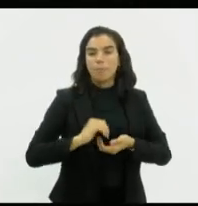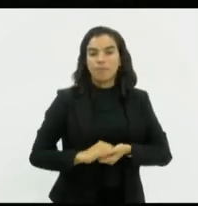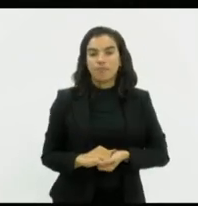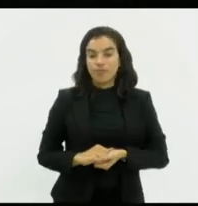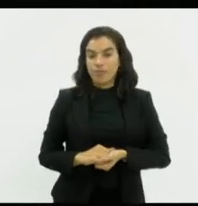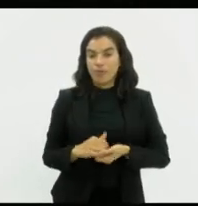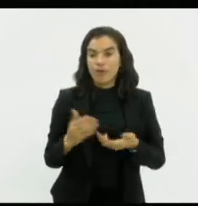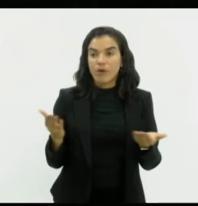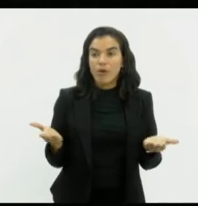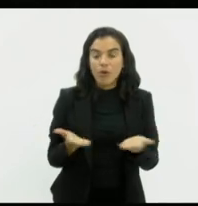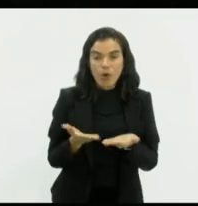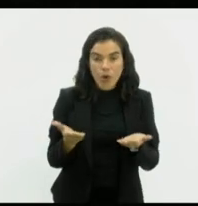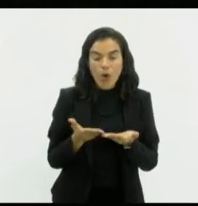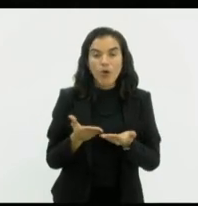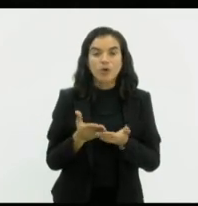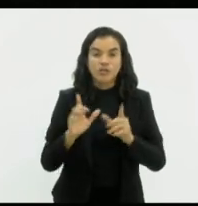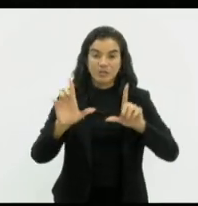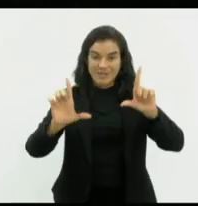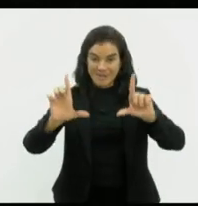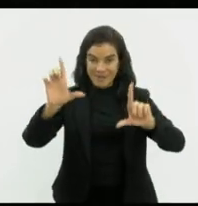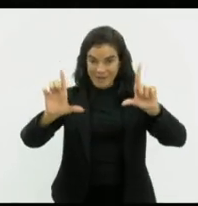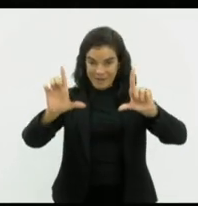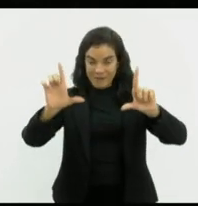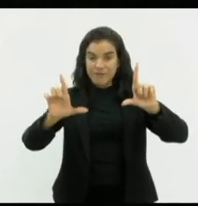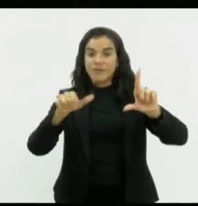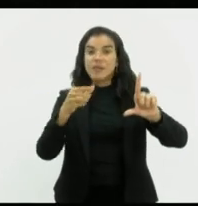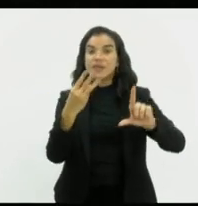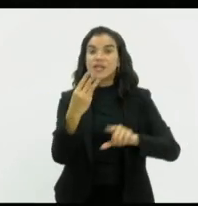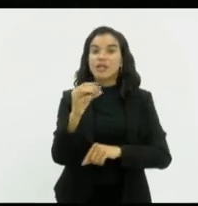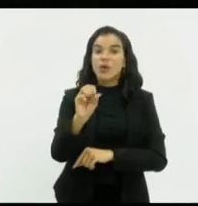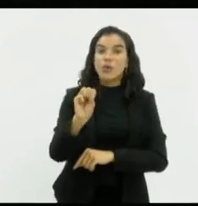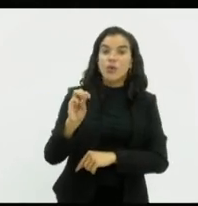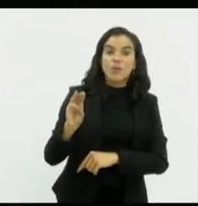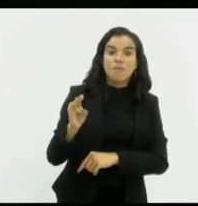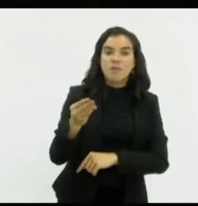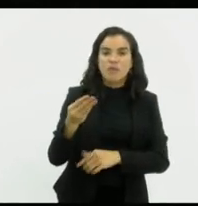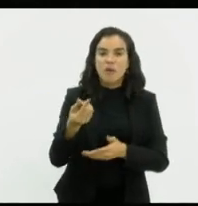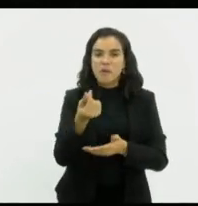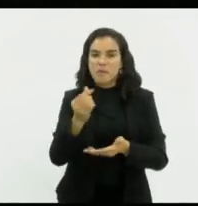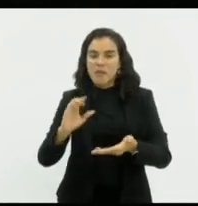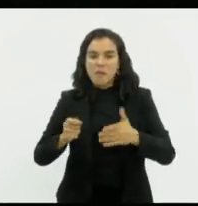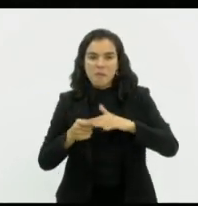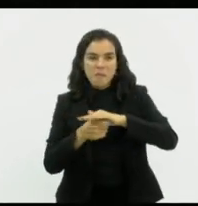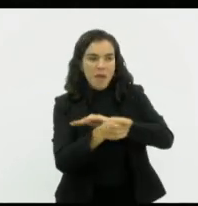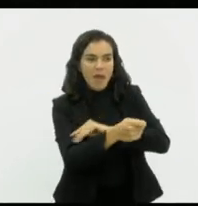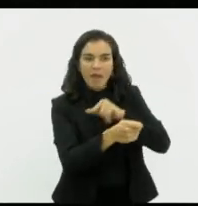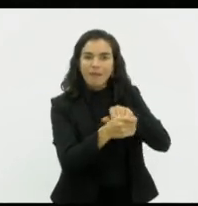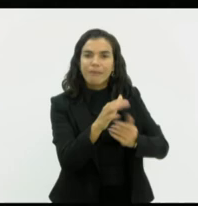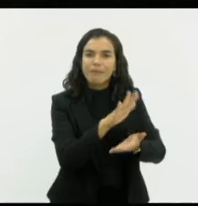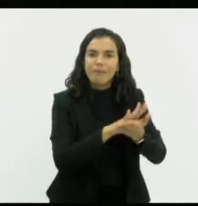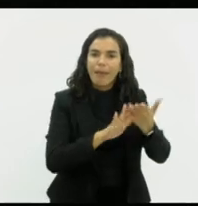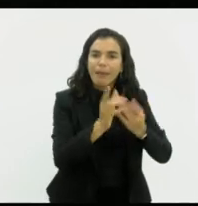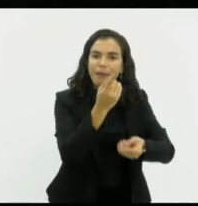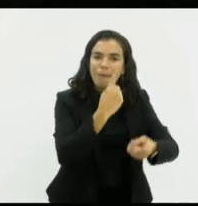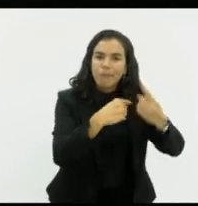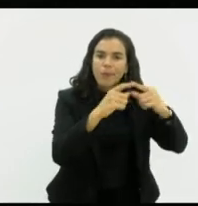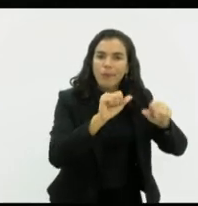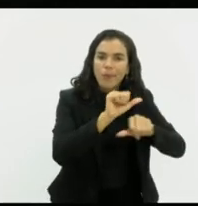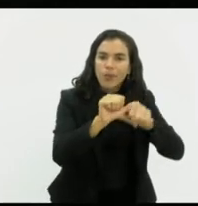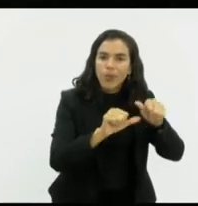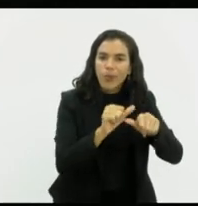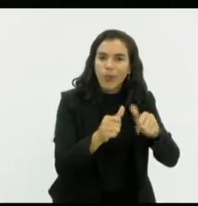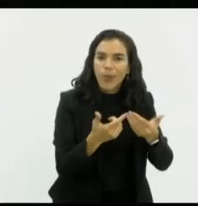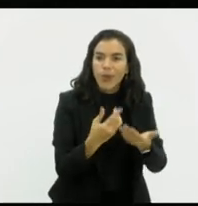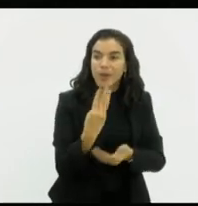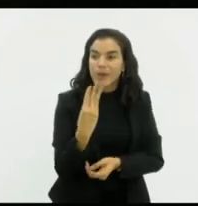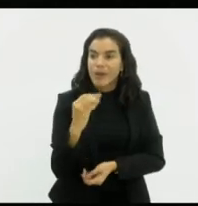Hoje, na emissora de televisão, falou que 38 milhões foram investidos e nada aconteceu. É mais ou menos isso.